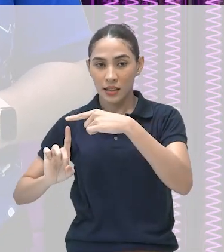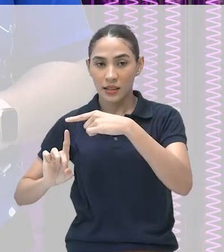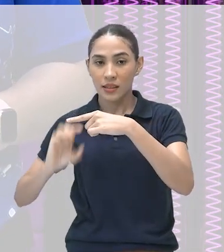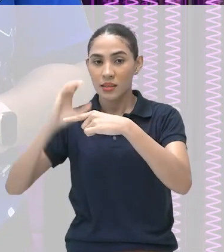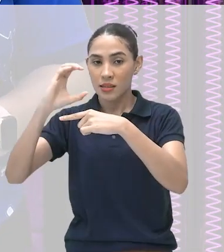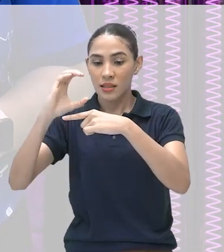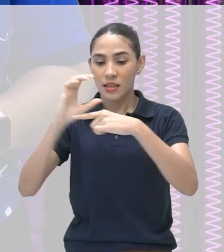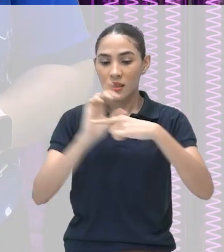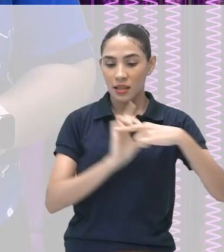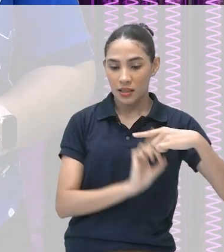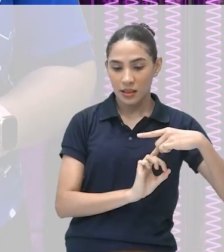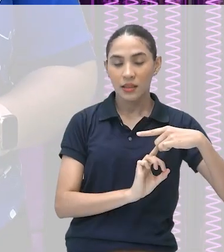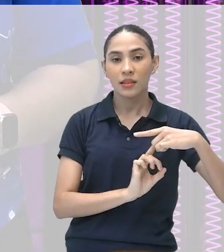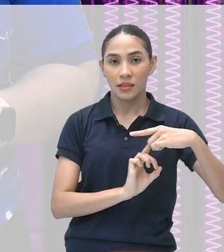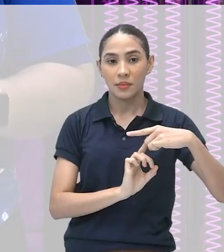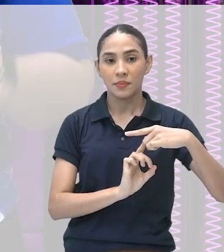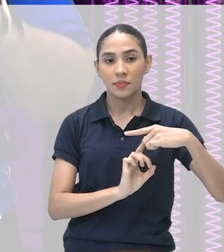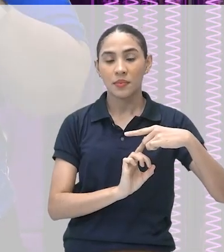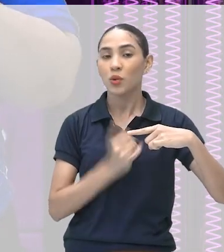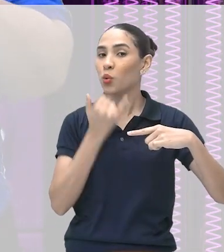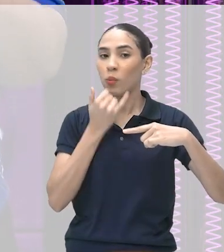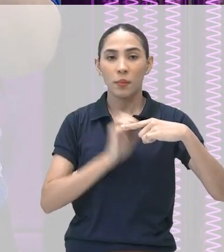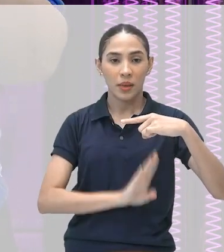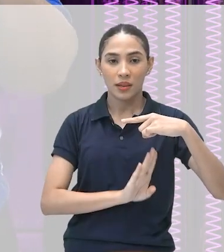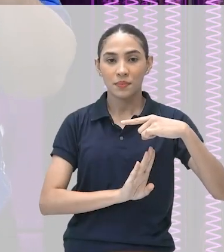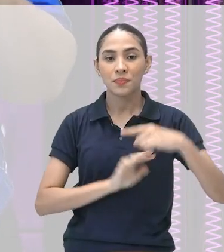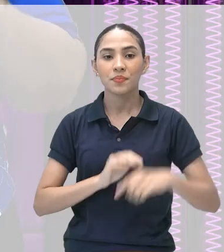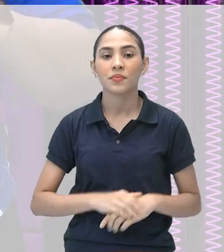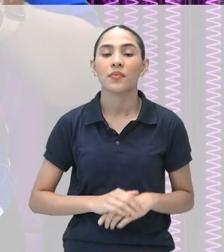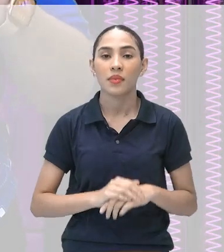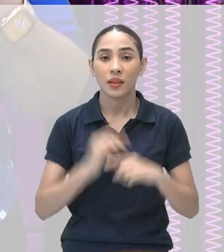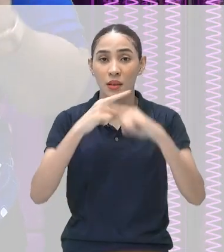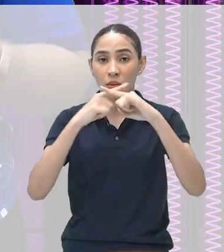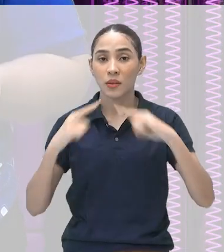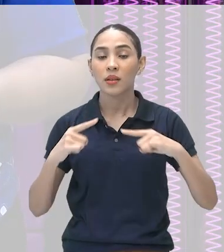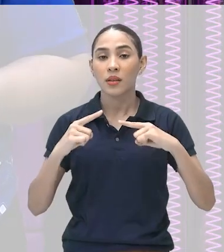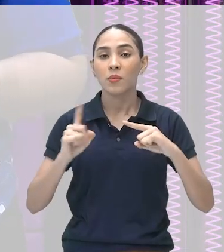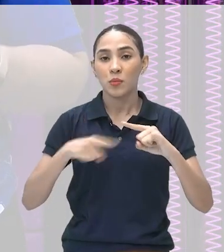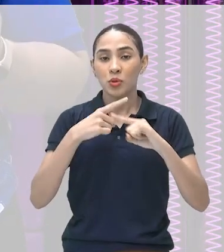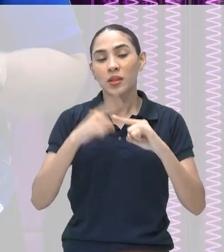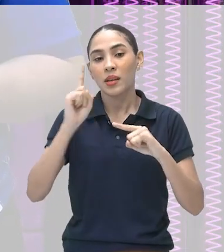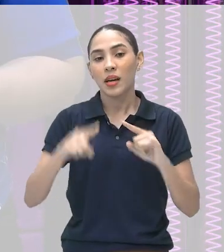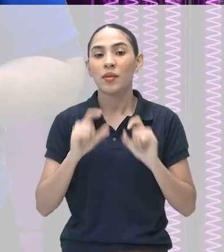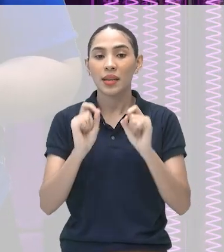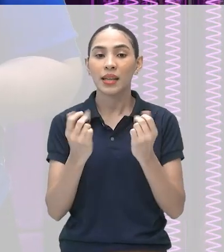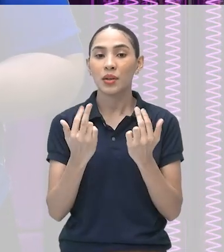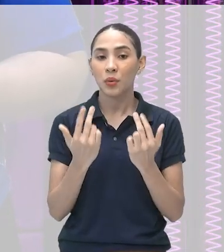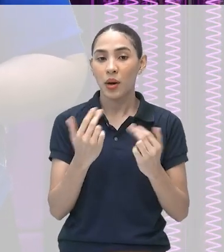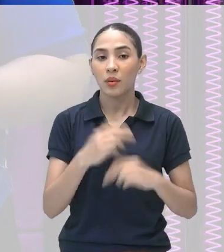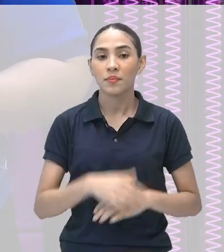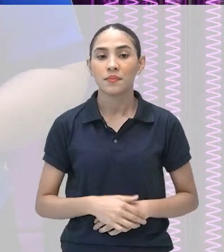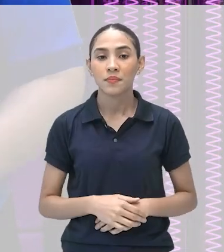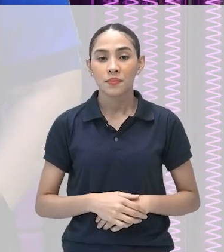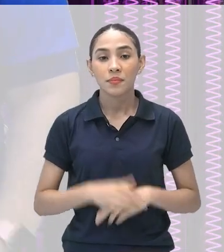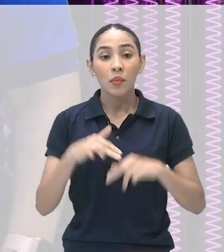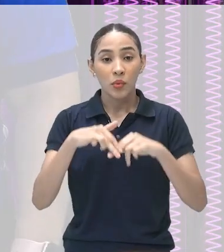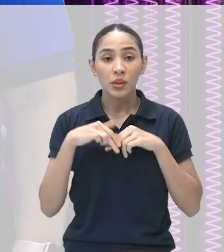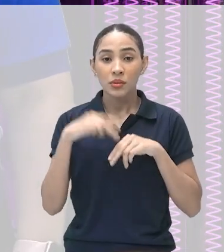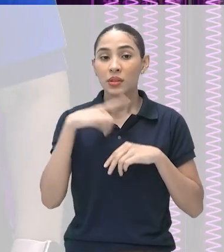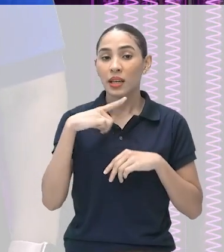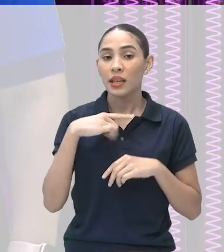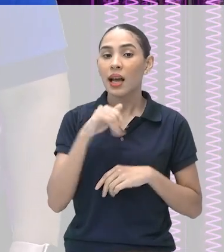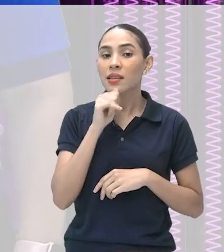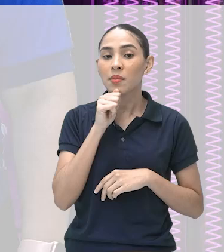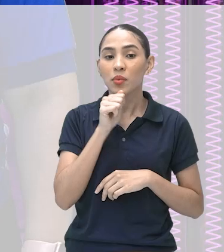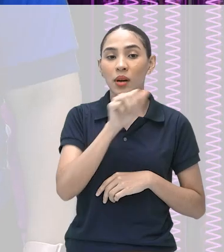C multiplicou por B. E essas multiplicações, elas vão ser iguais, né? Por isso que a gente tem aqui,